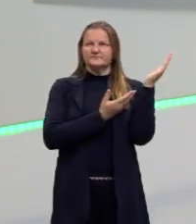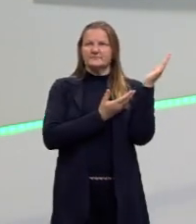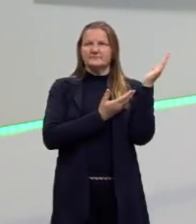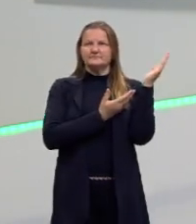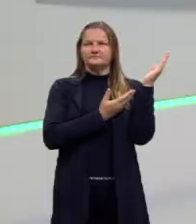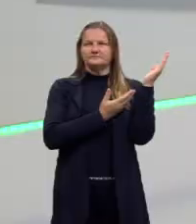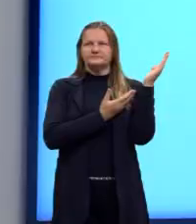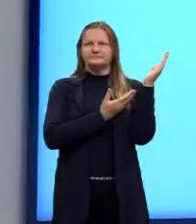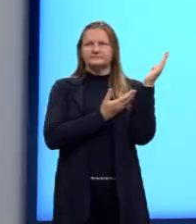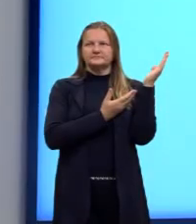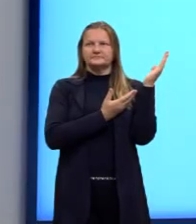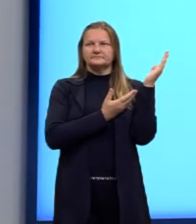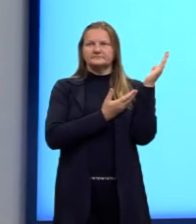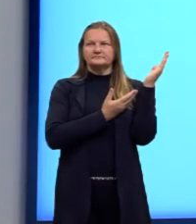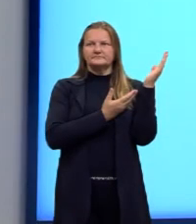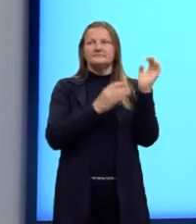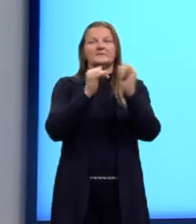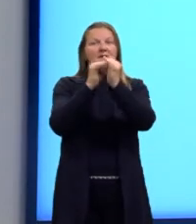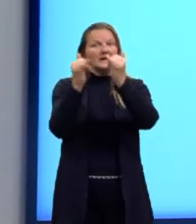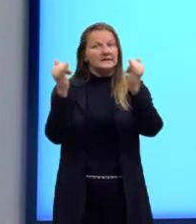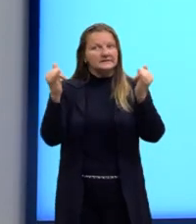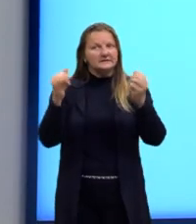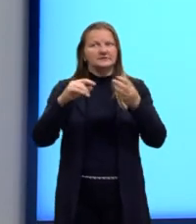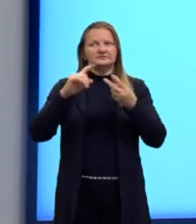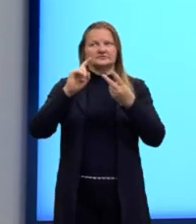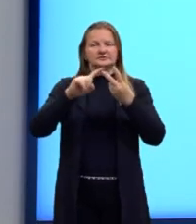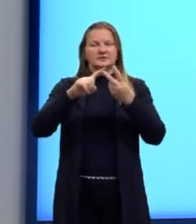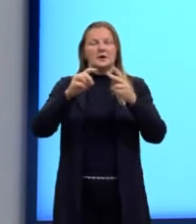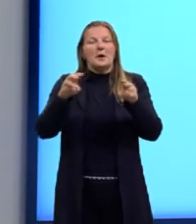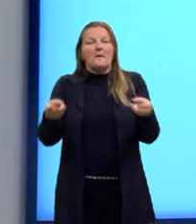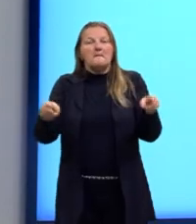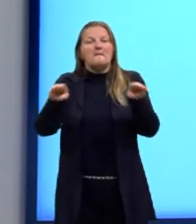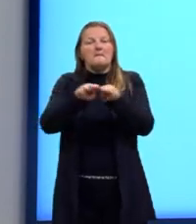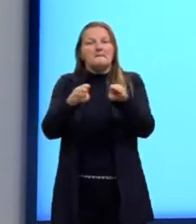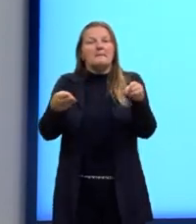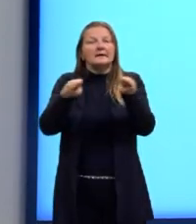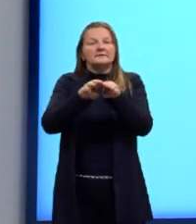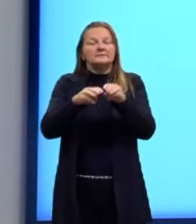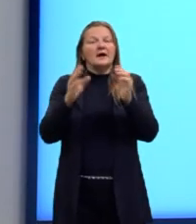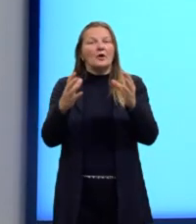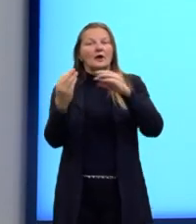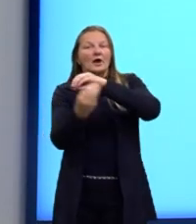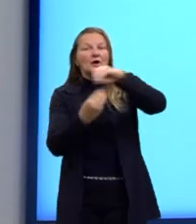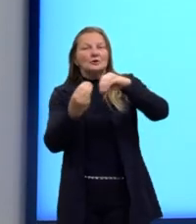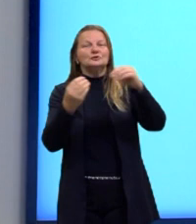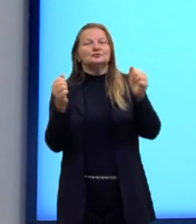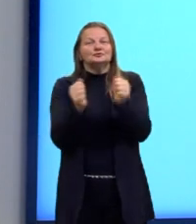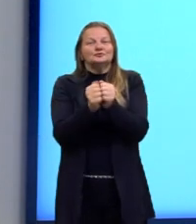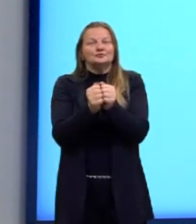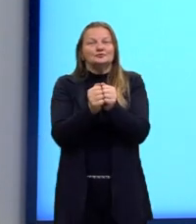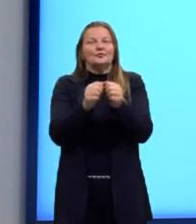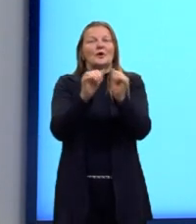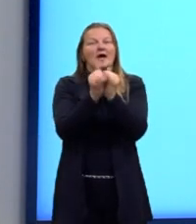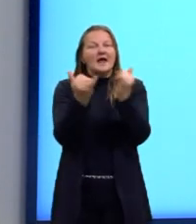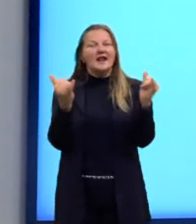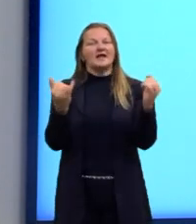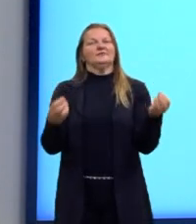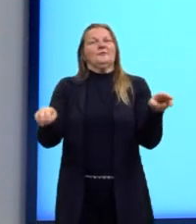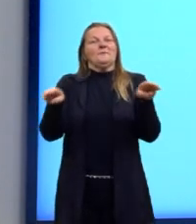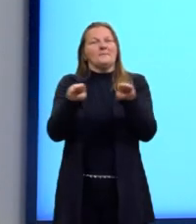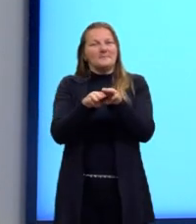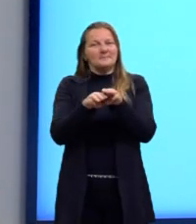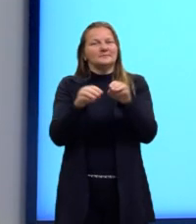Então, já falamos sobre eletricidade, magnetismo e agora eletromagnetismo, que é a junção desses